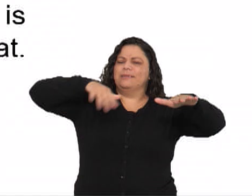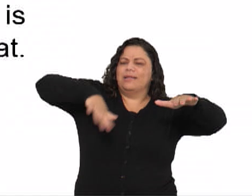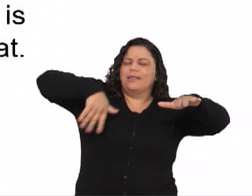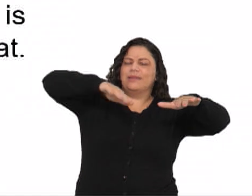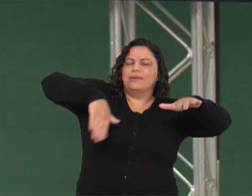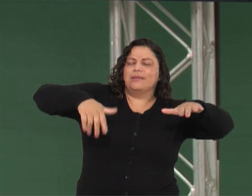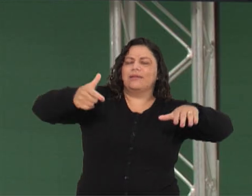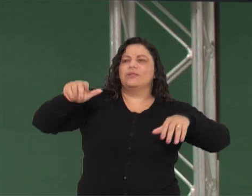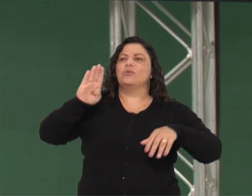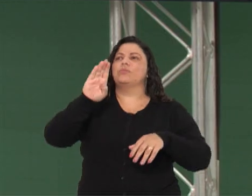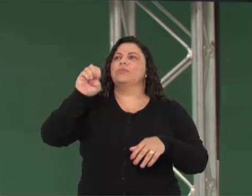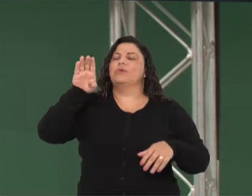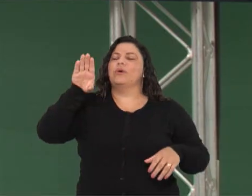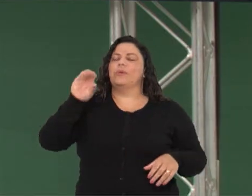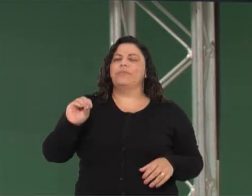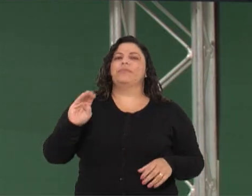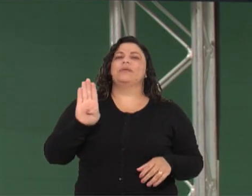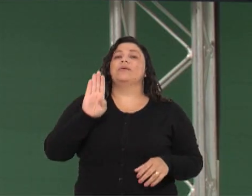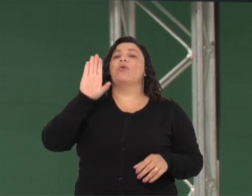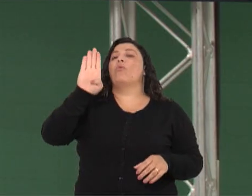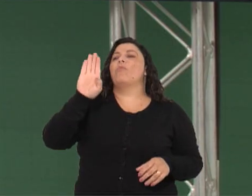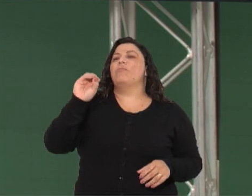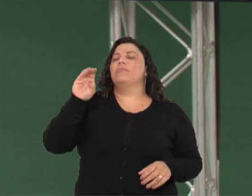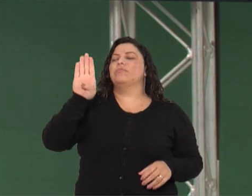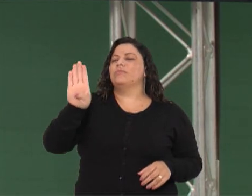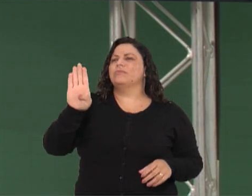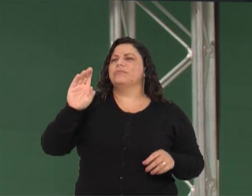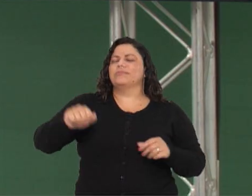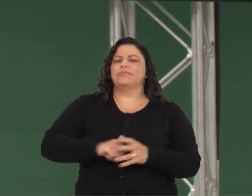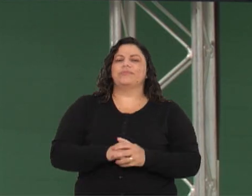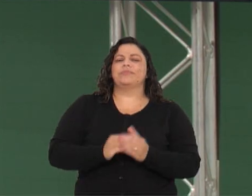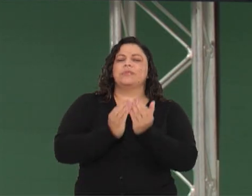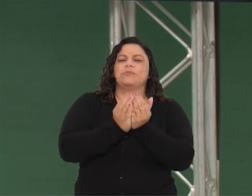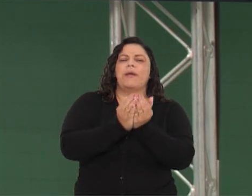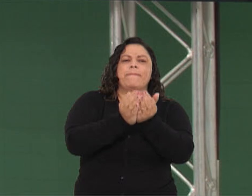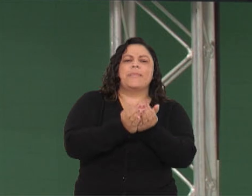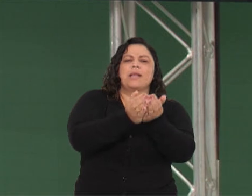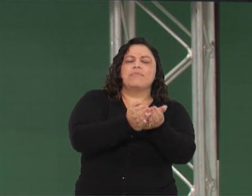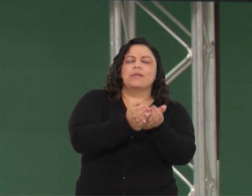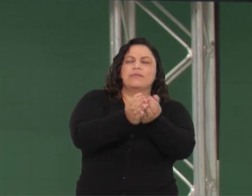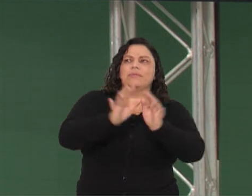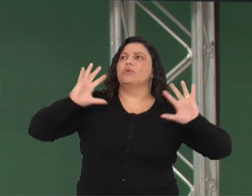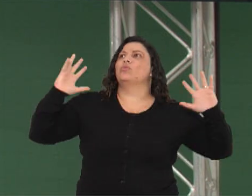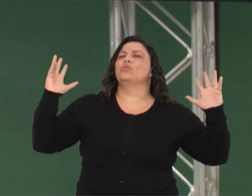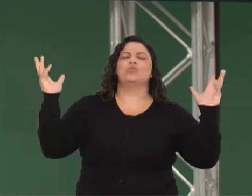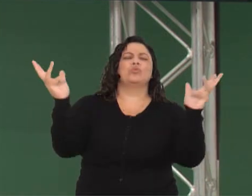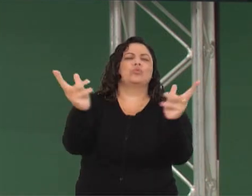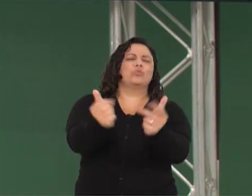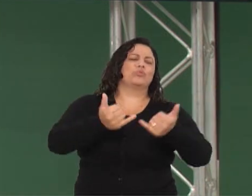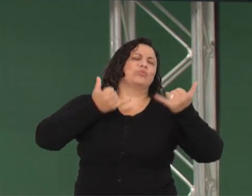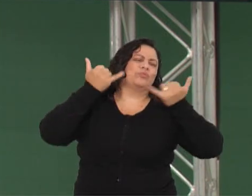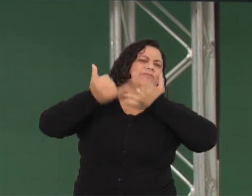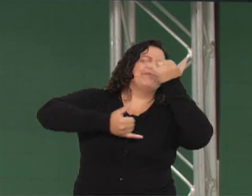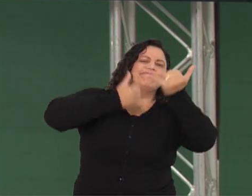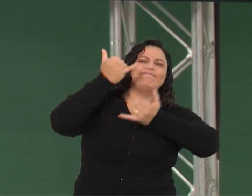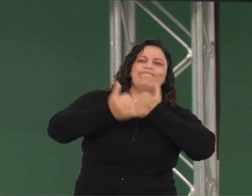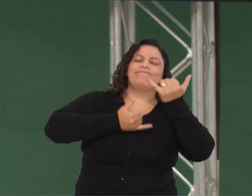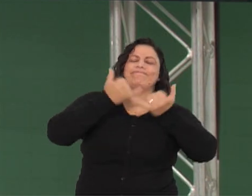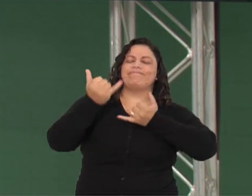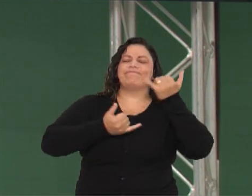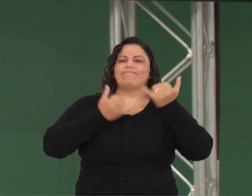tá um dia bonito, o sol está brilhando e o tempo está quente, o clima está quente. Os Greens, está falando de Greens, a família